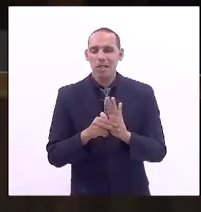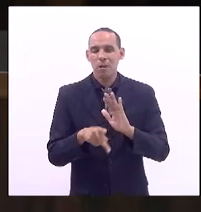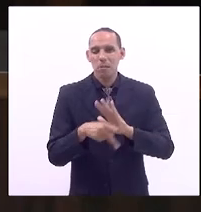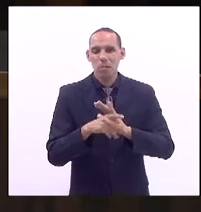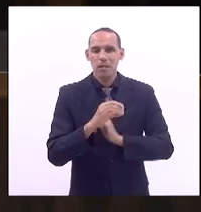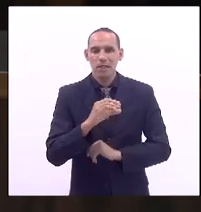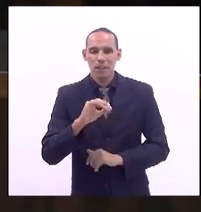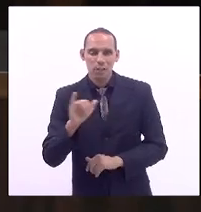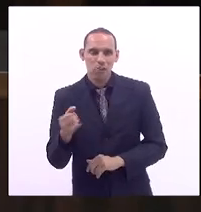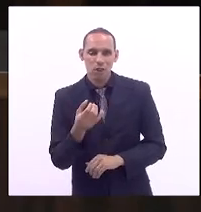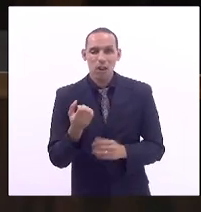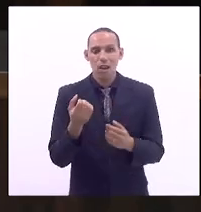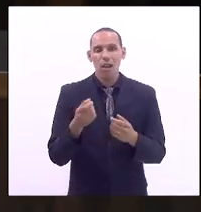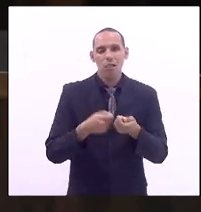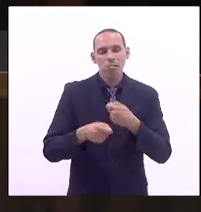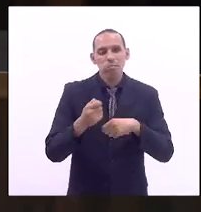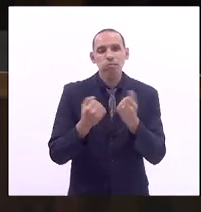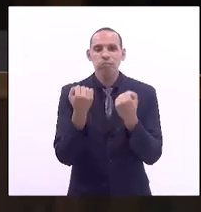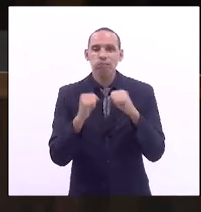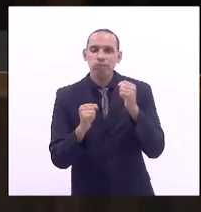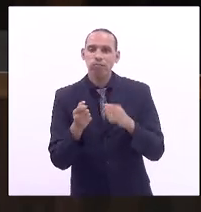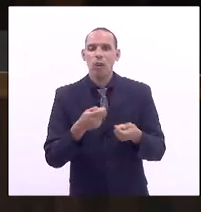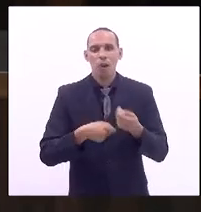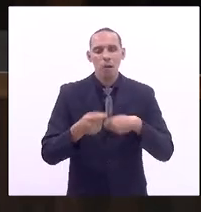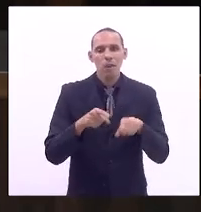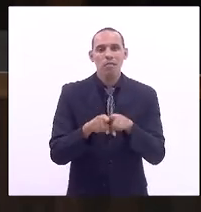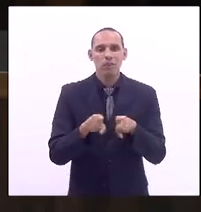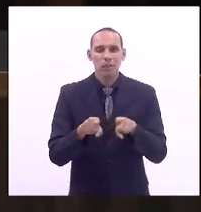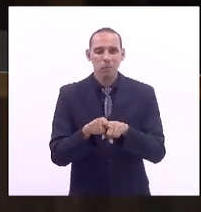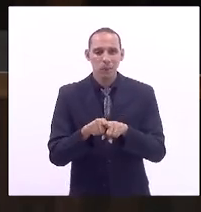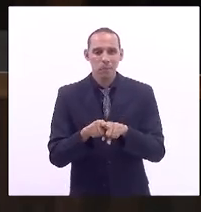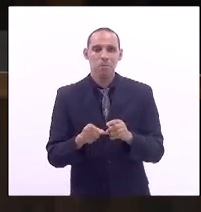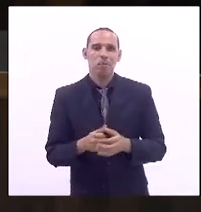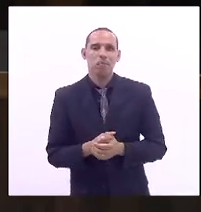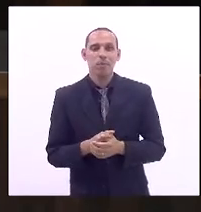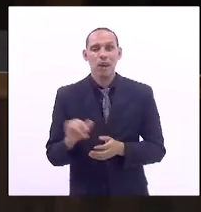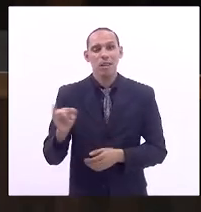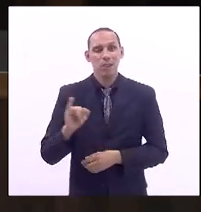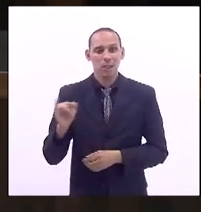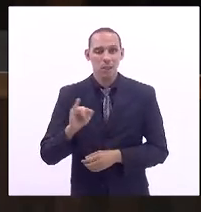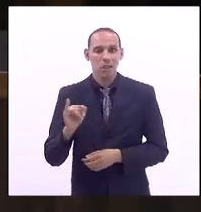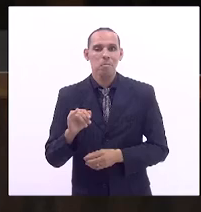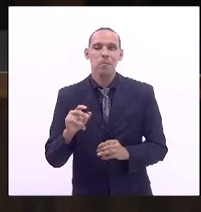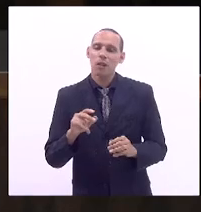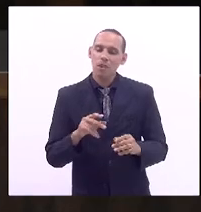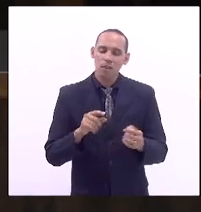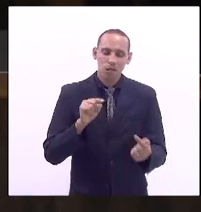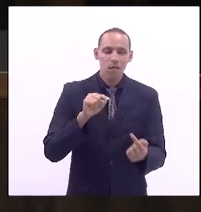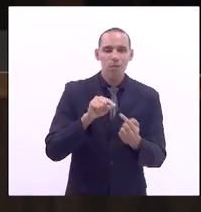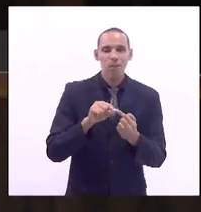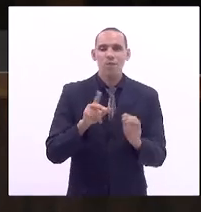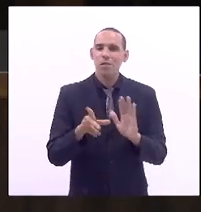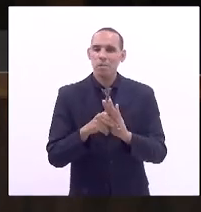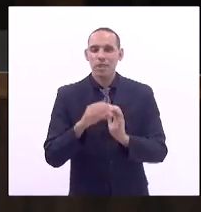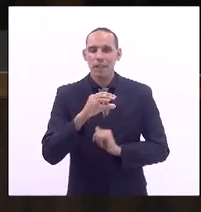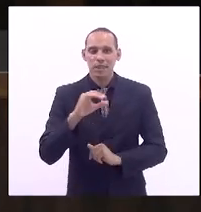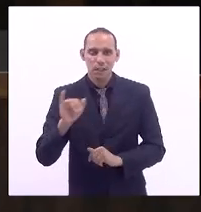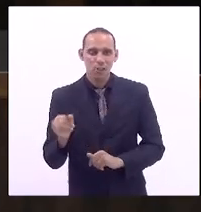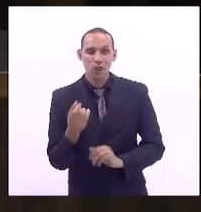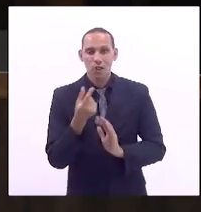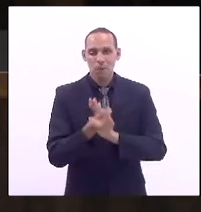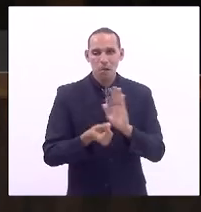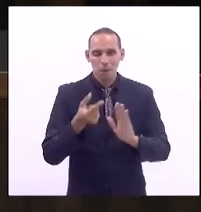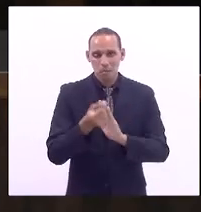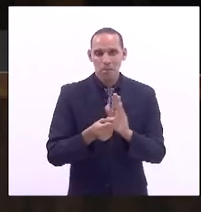economia dos de comércio favorável com as emendas TJ de tributação favorável com as emendas da ccj de orçamento